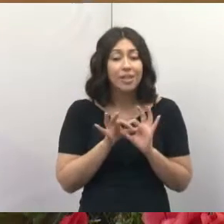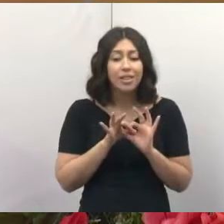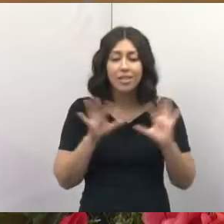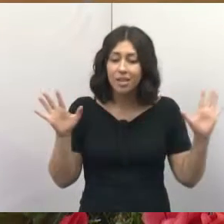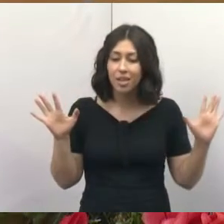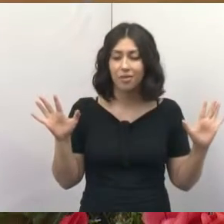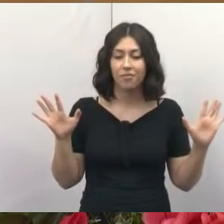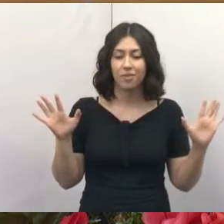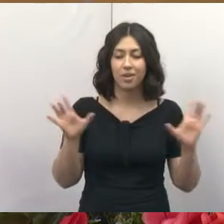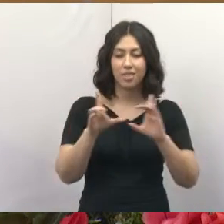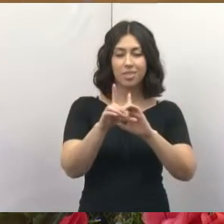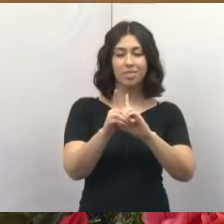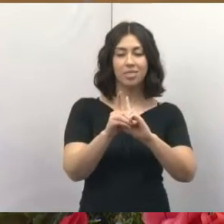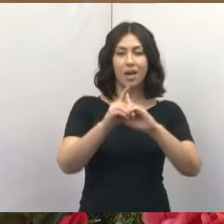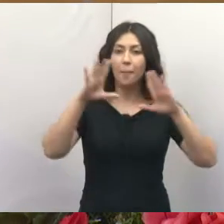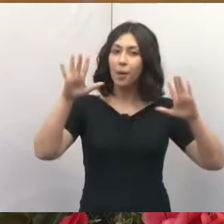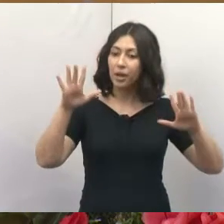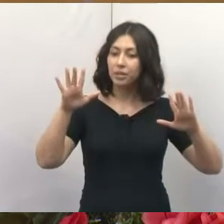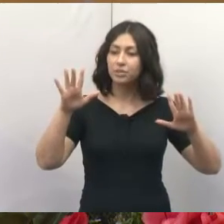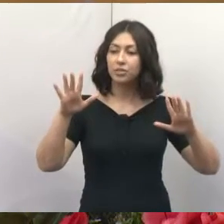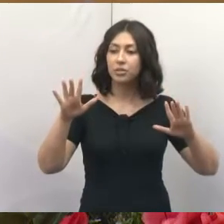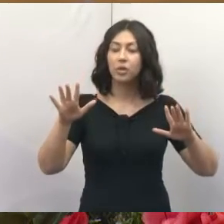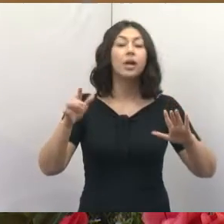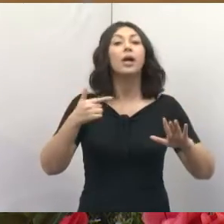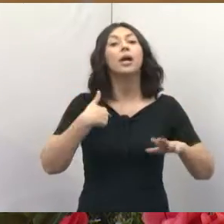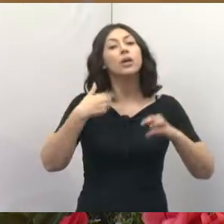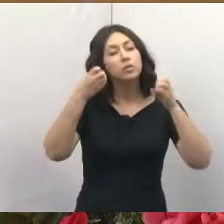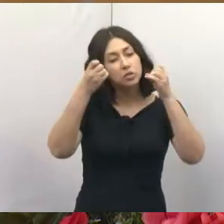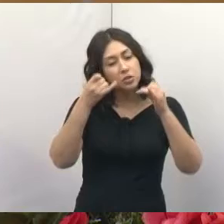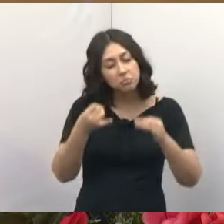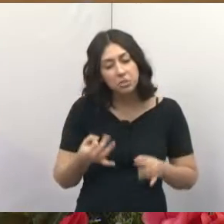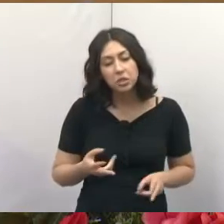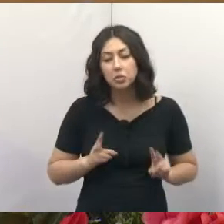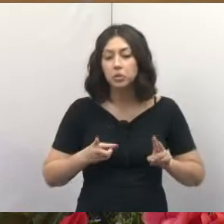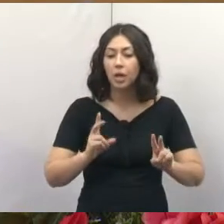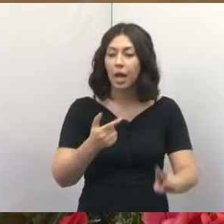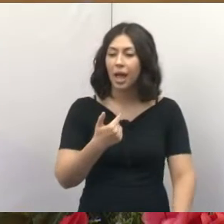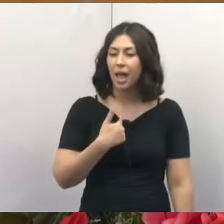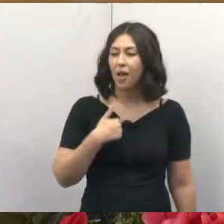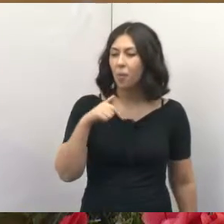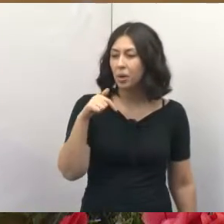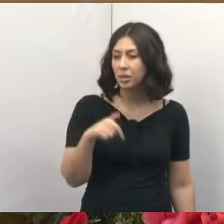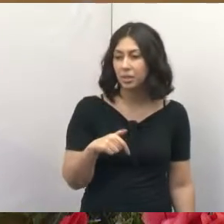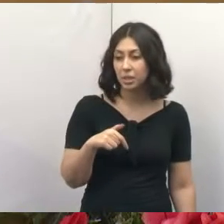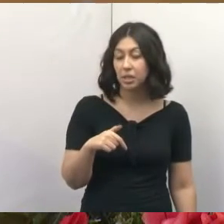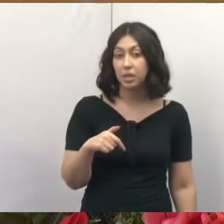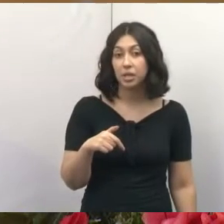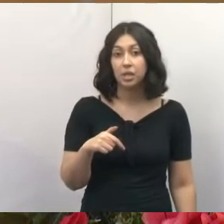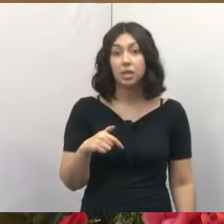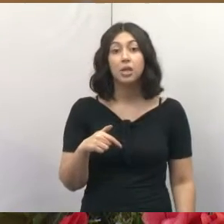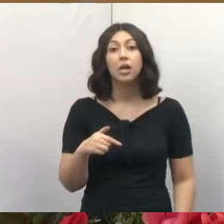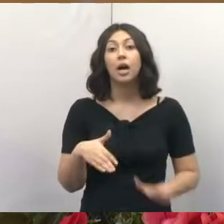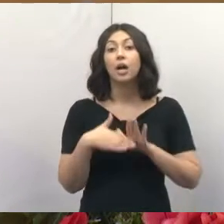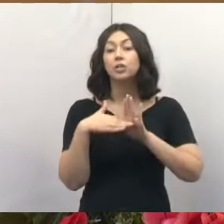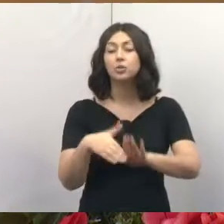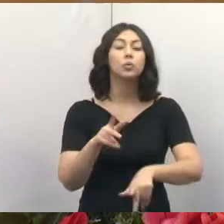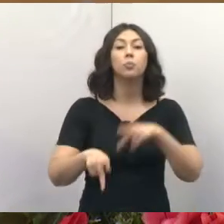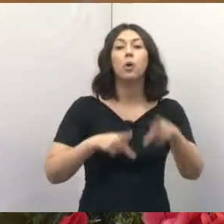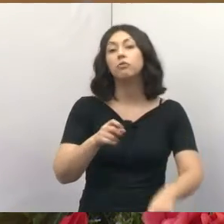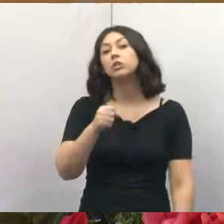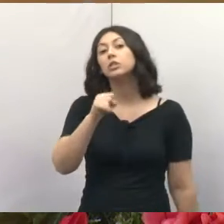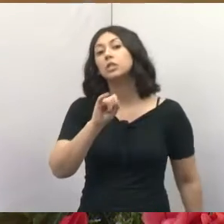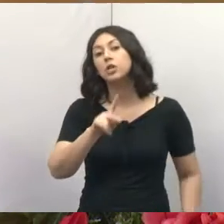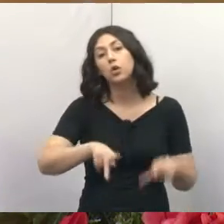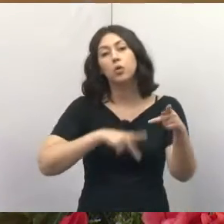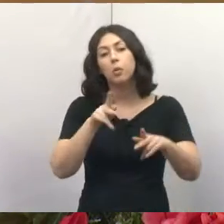trabalha de uma forma democrática. Aqui eu sou claro a dizer, e sempre falei, eu não sou situação nem oposição, eu sou o povo. O que é bom para a